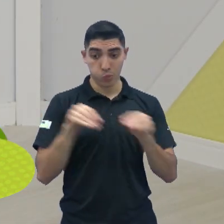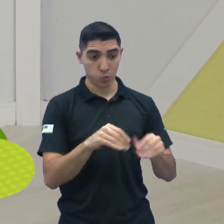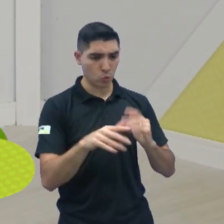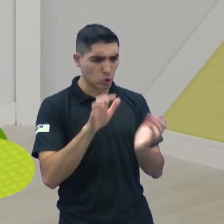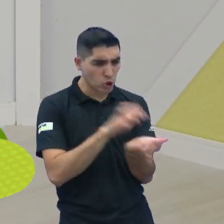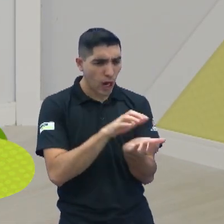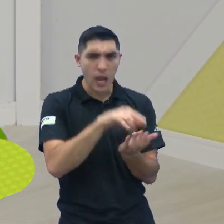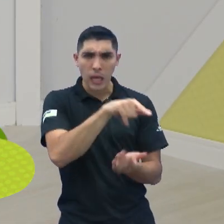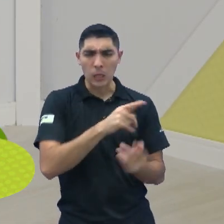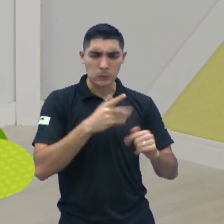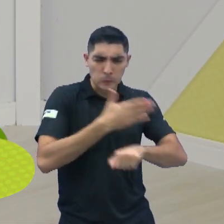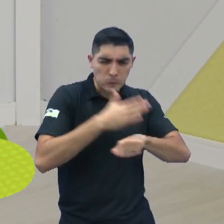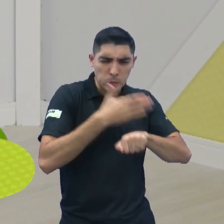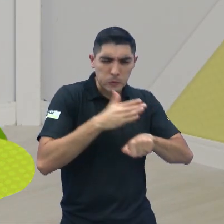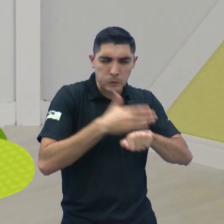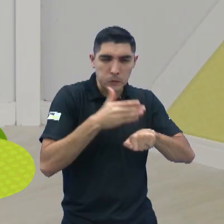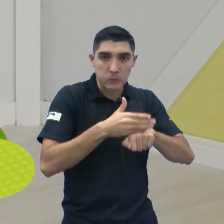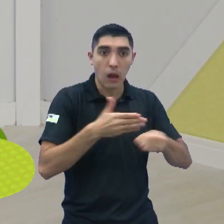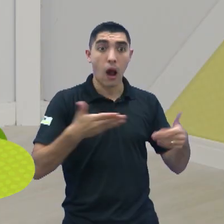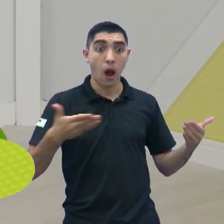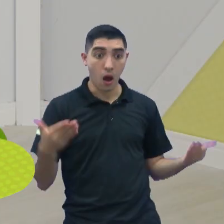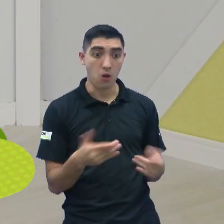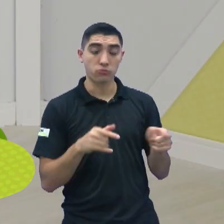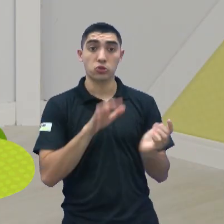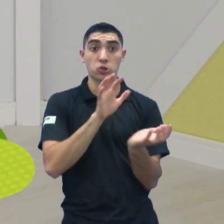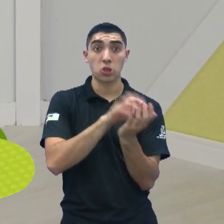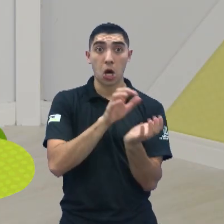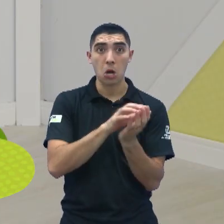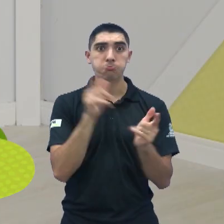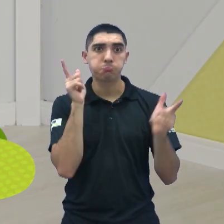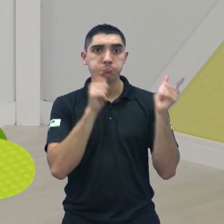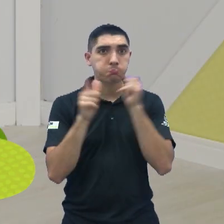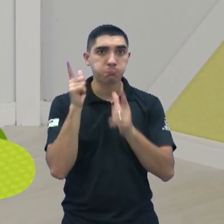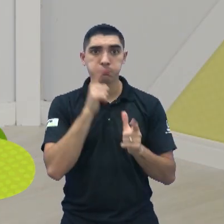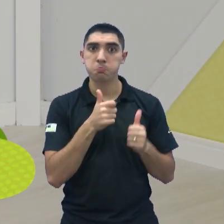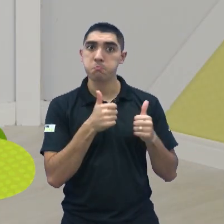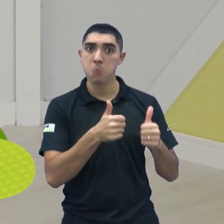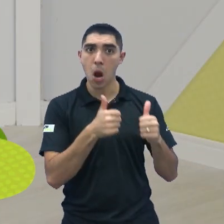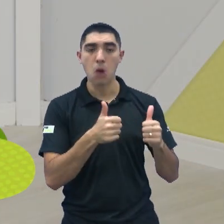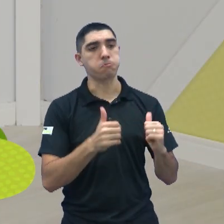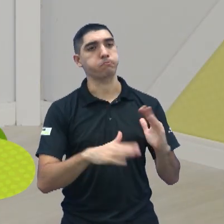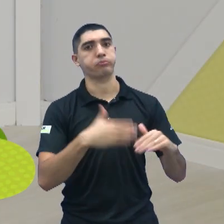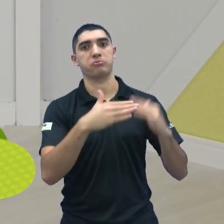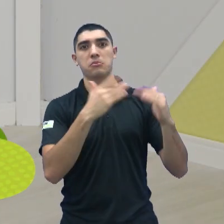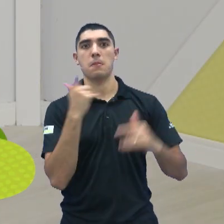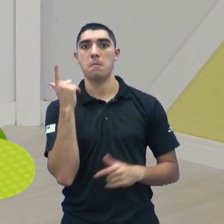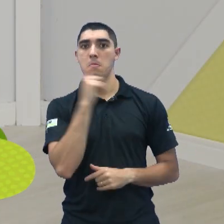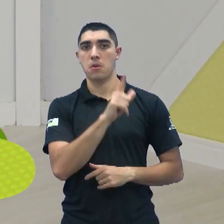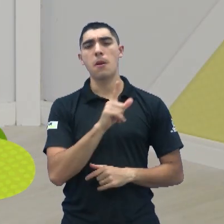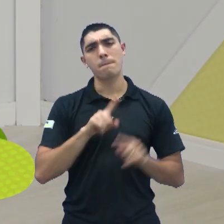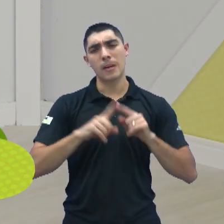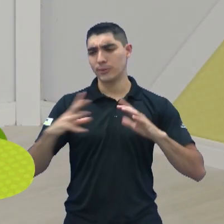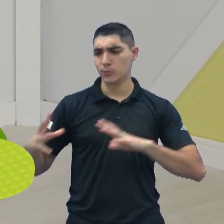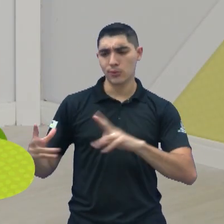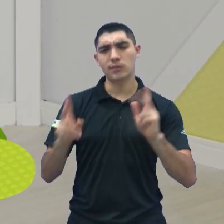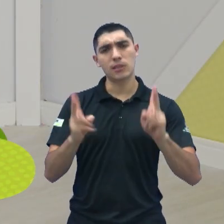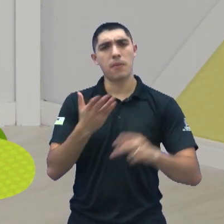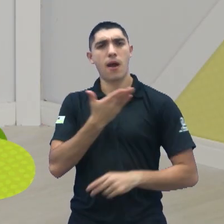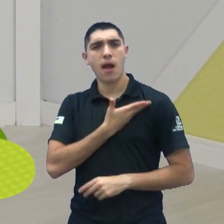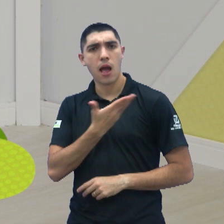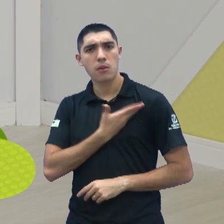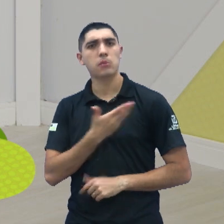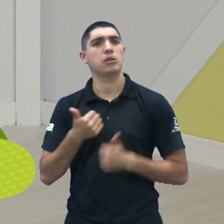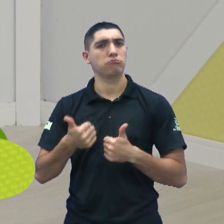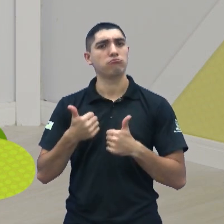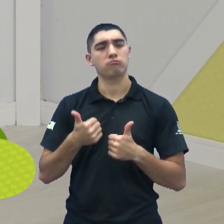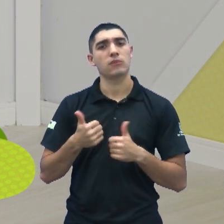e hoje o Jacareí vem conquistando bons resultados em cima de São José dos Campos, mas são todos amigos, tem a rivalidade, óbvio, dentro de campo,